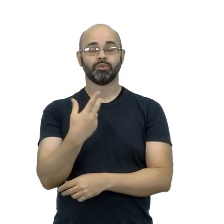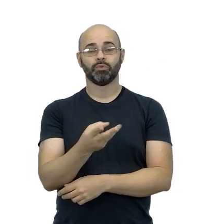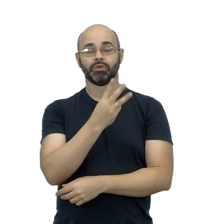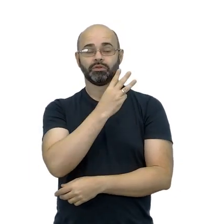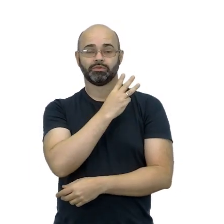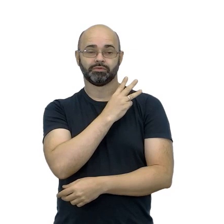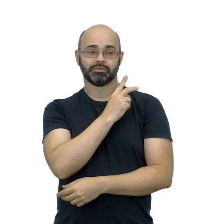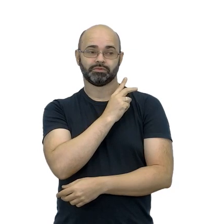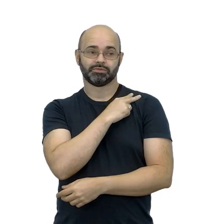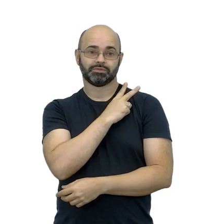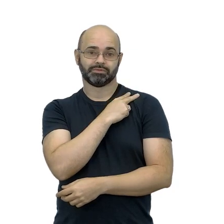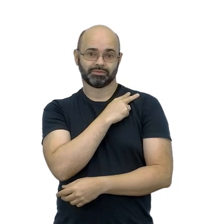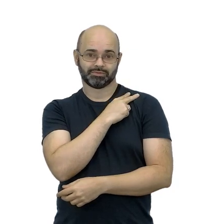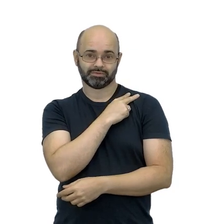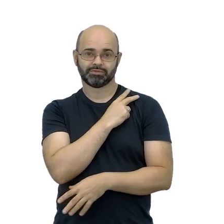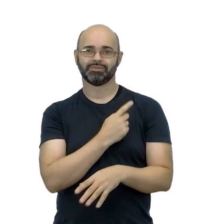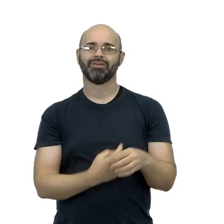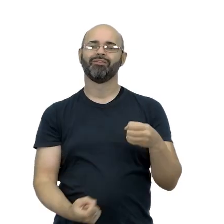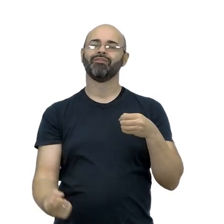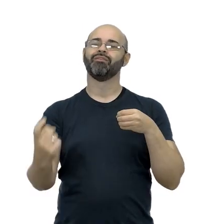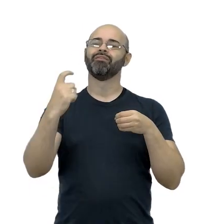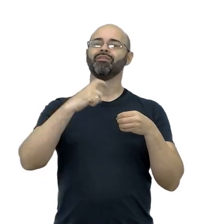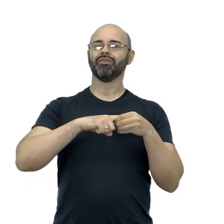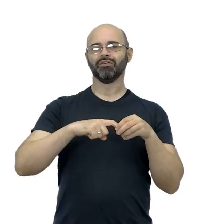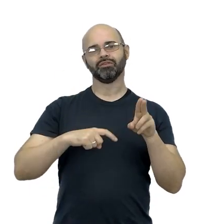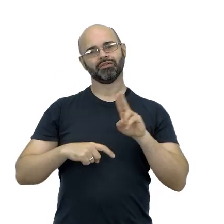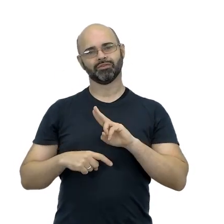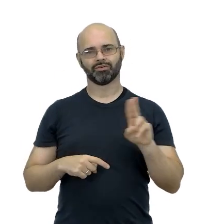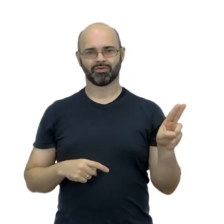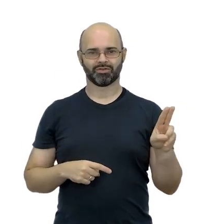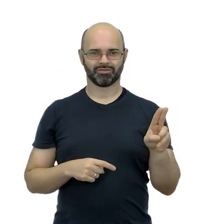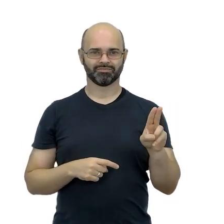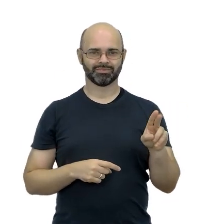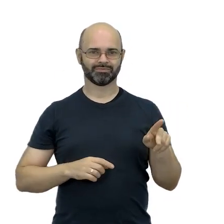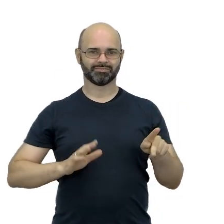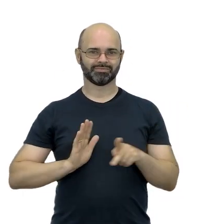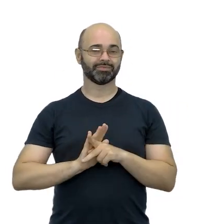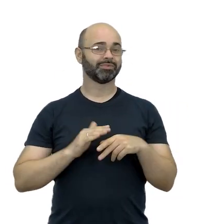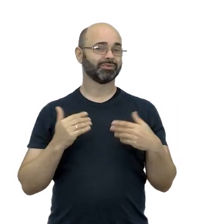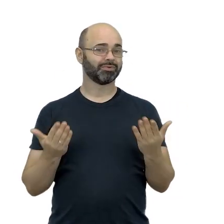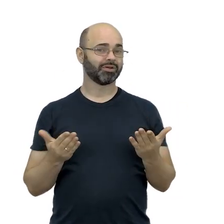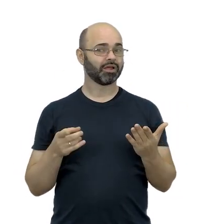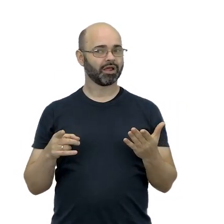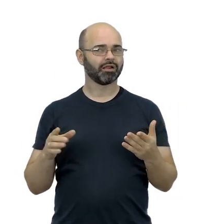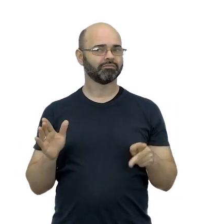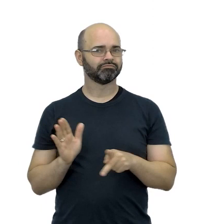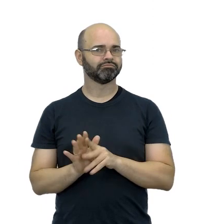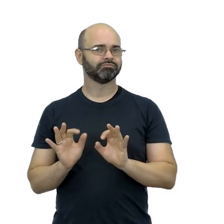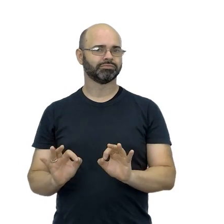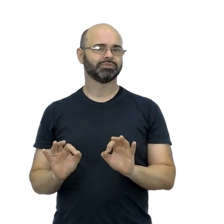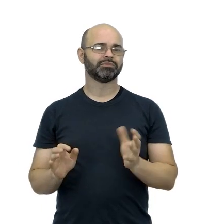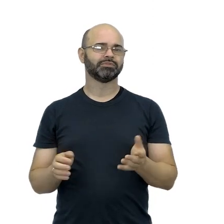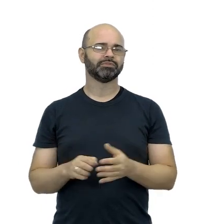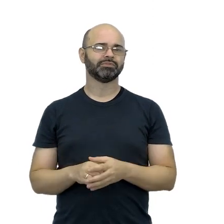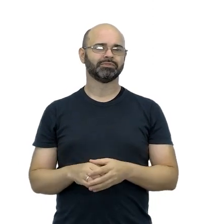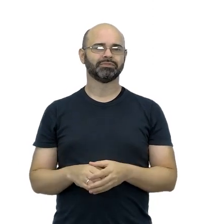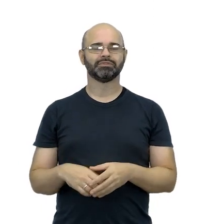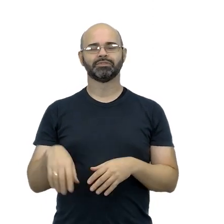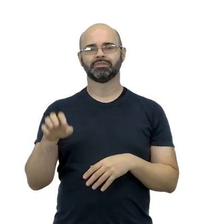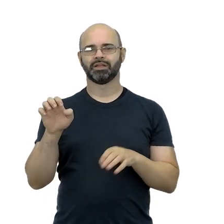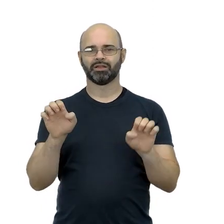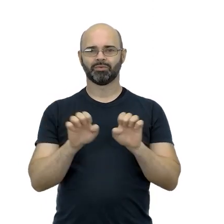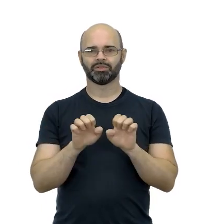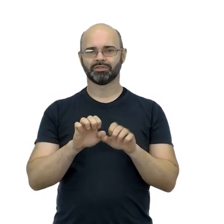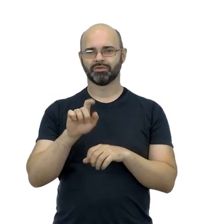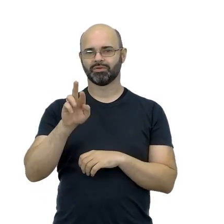outro nome para ela. A gente volta a trabalhar com o nome inicial dela, que é o quê? É o que ela é. Ela é uma equação da reta. Se